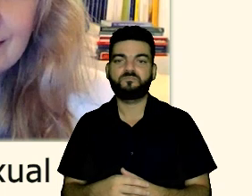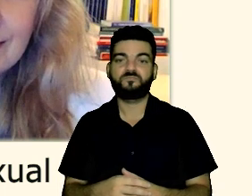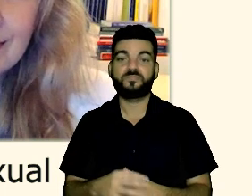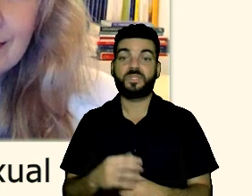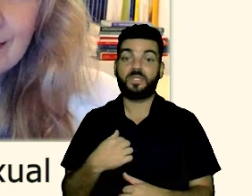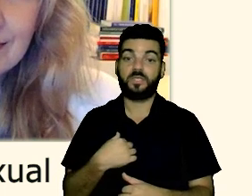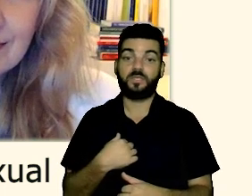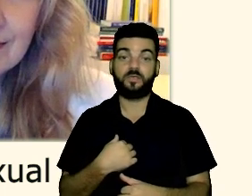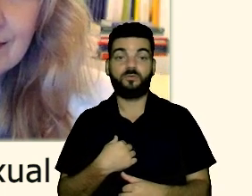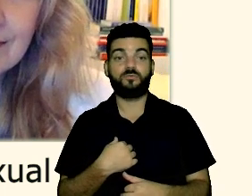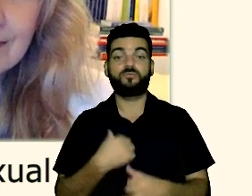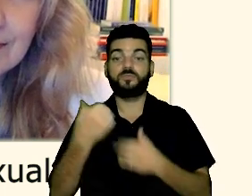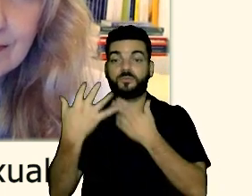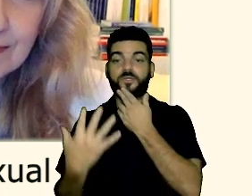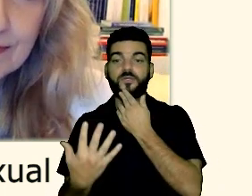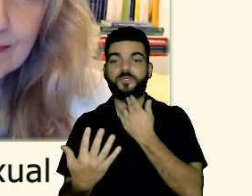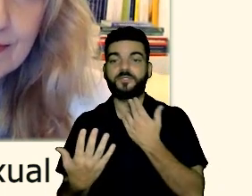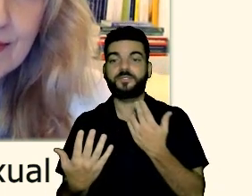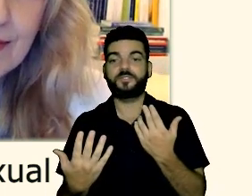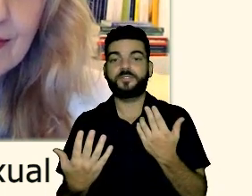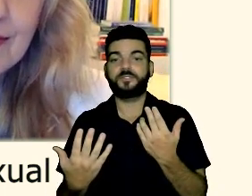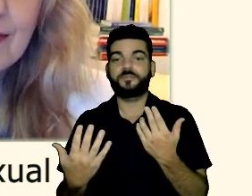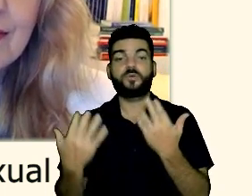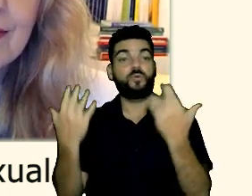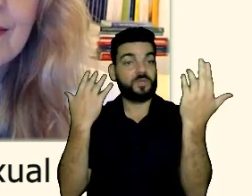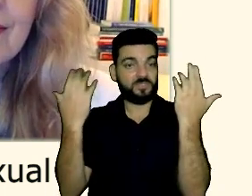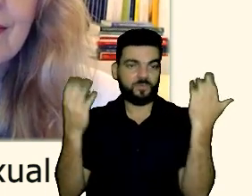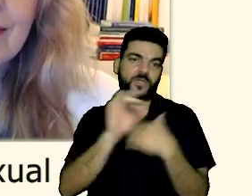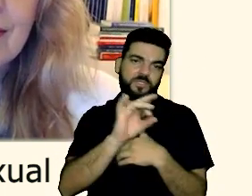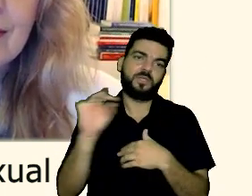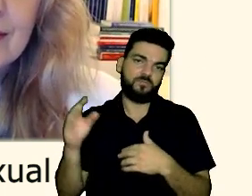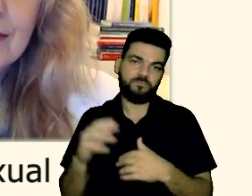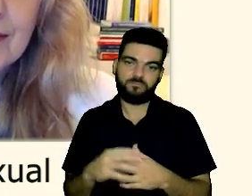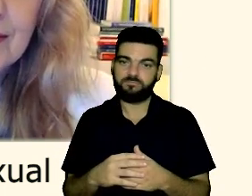gente está desenvolvendo na data de ontem.